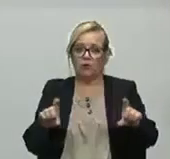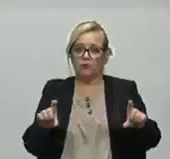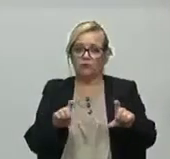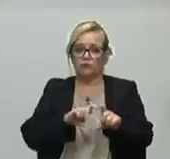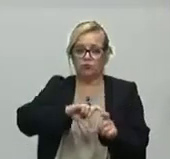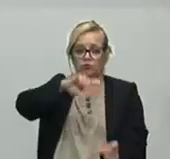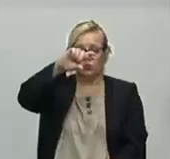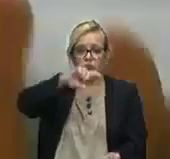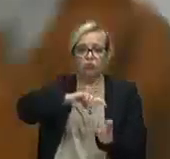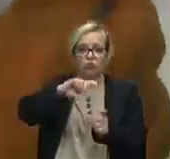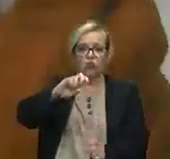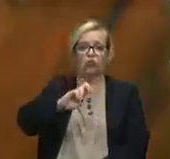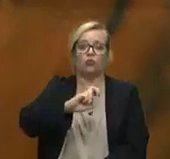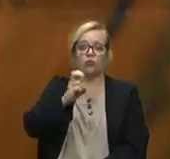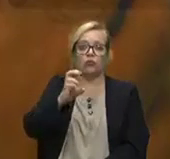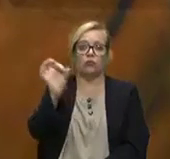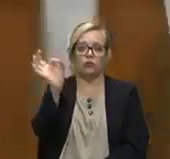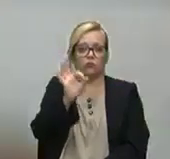o 5%.